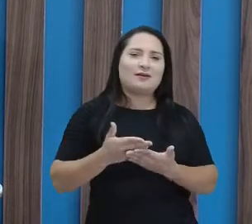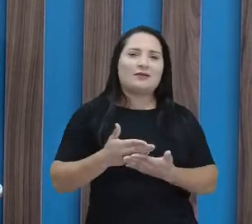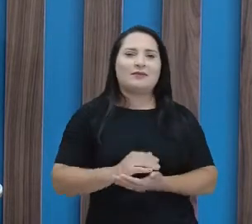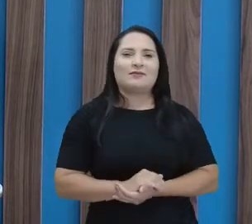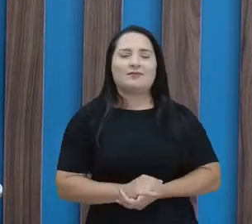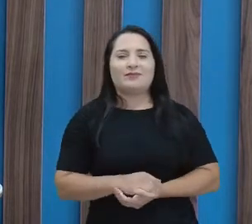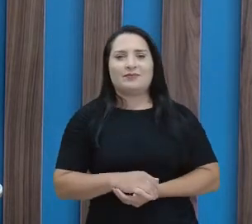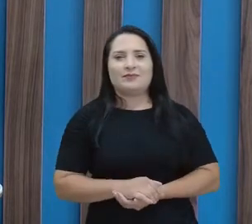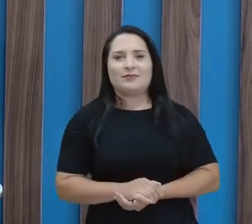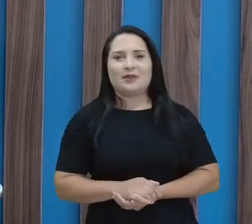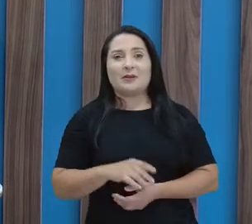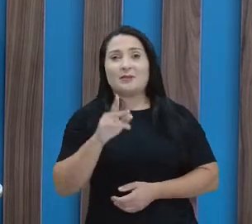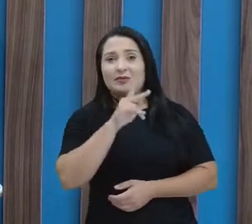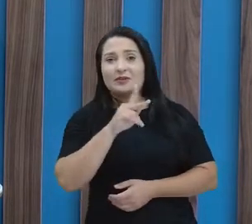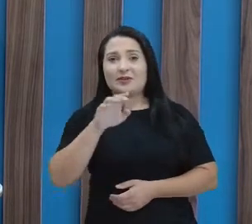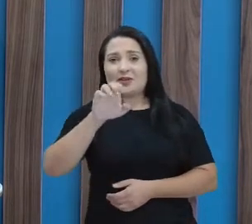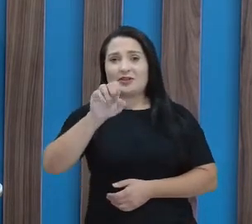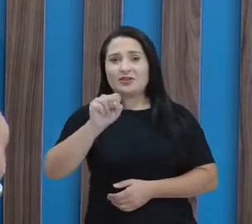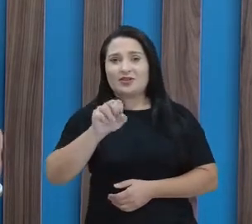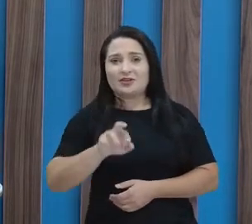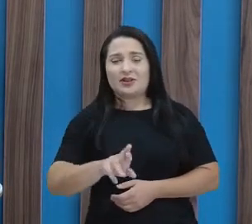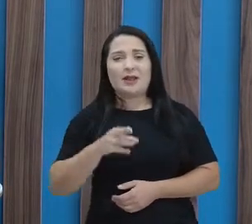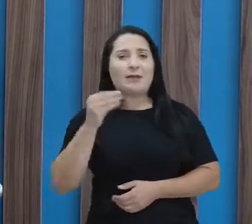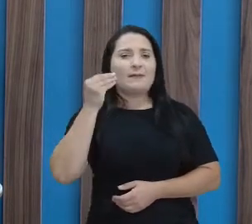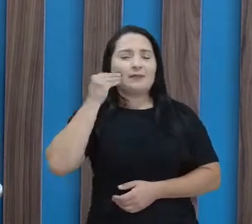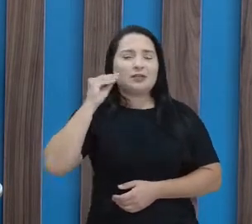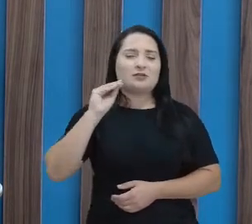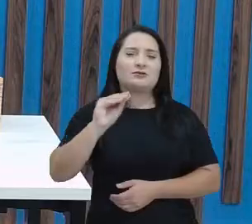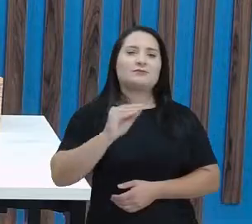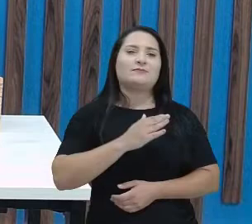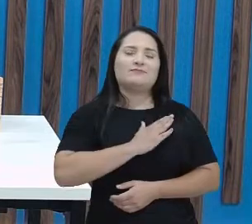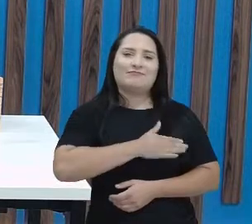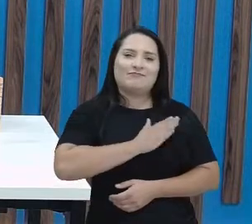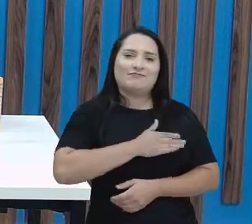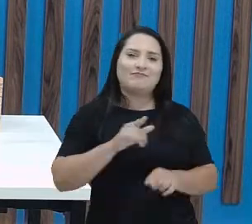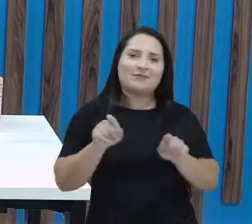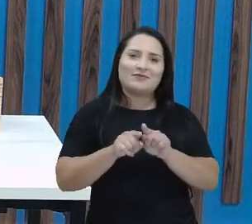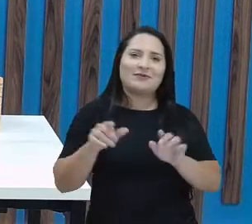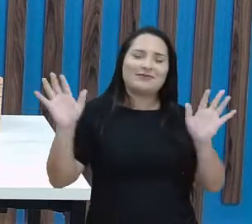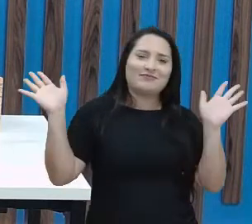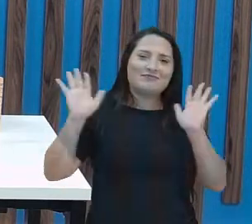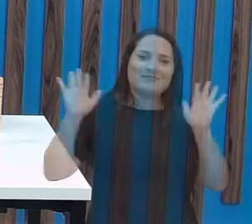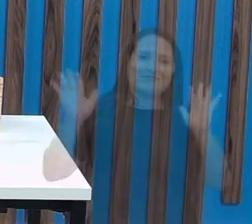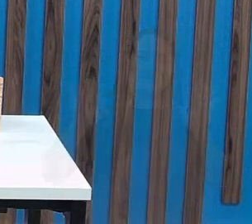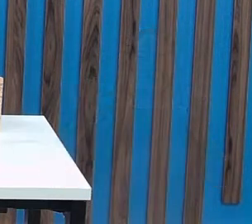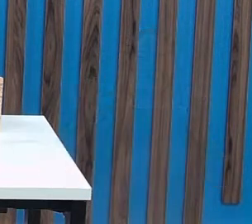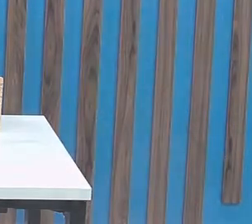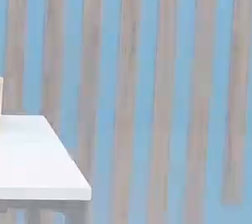Professora Esté, beijo no coração também, tá? Tchau, tchau.